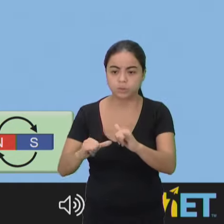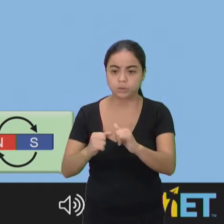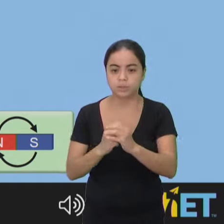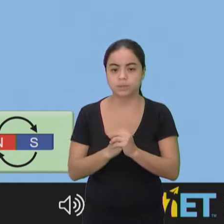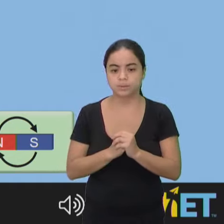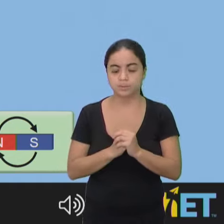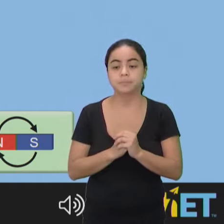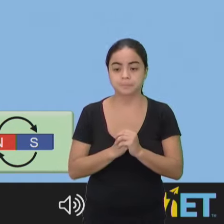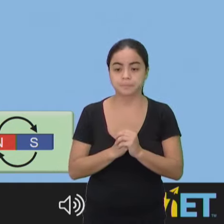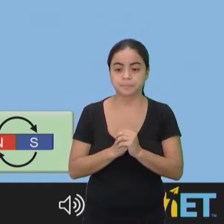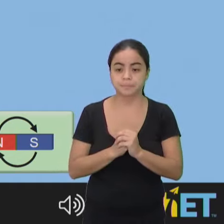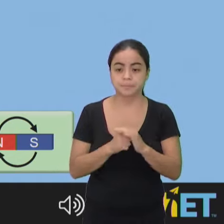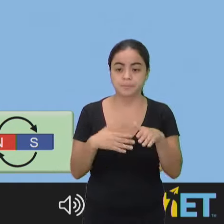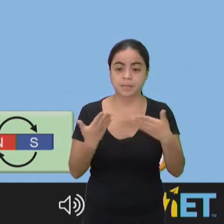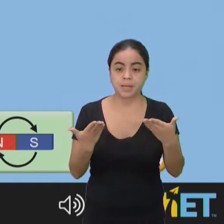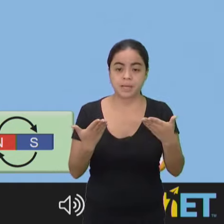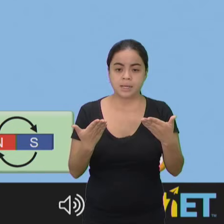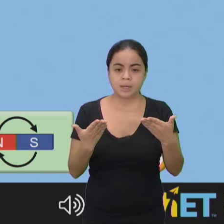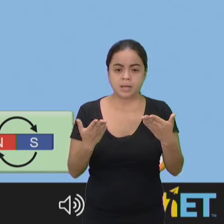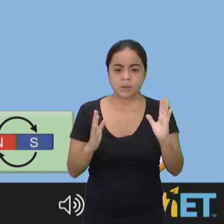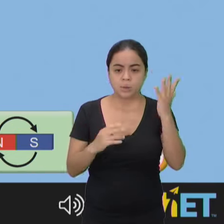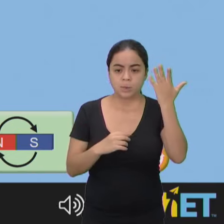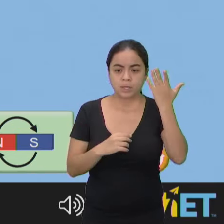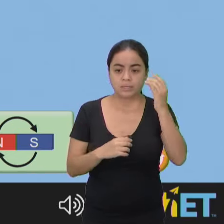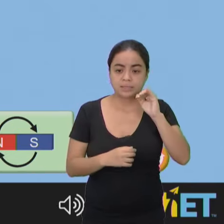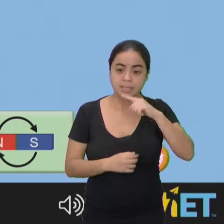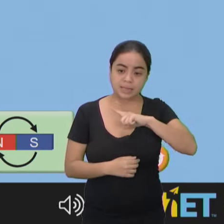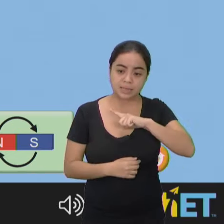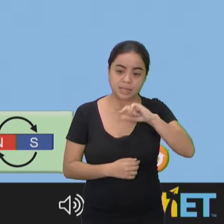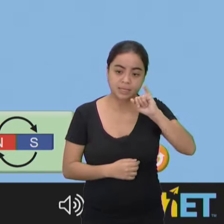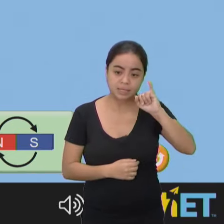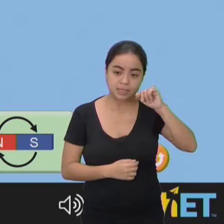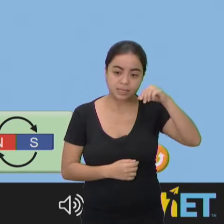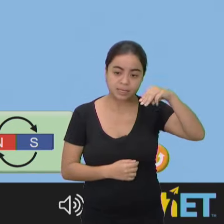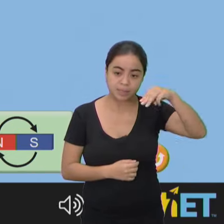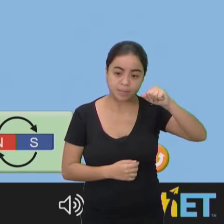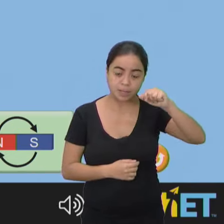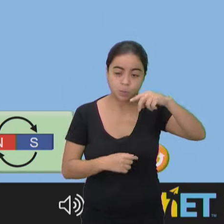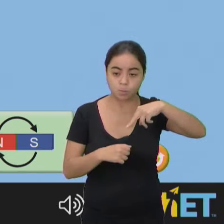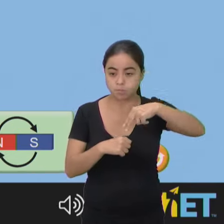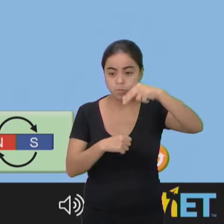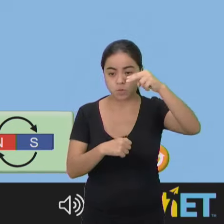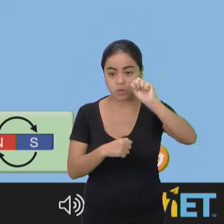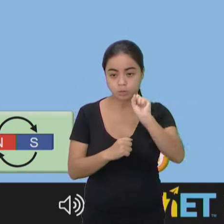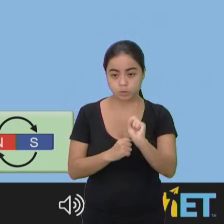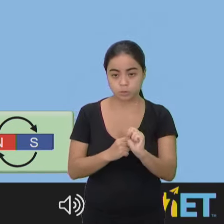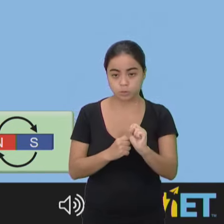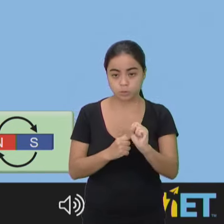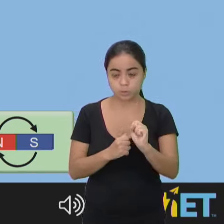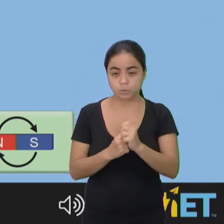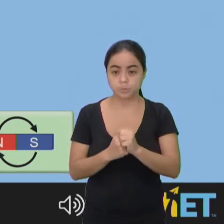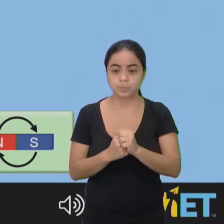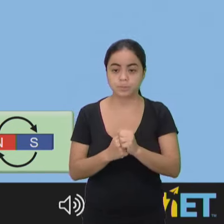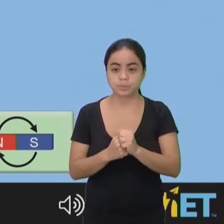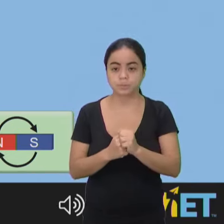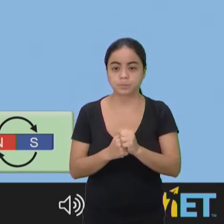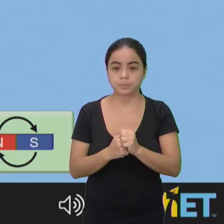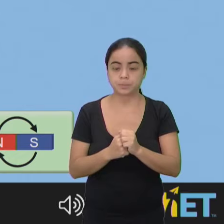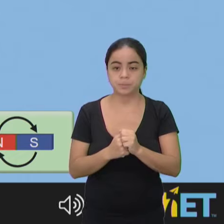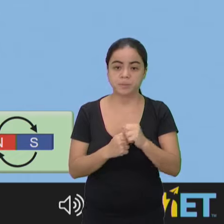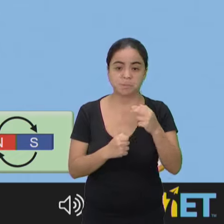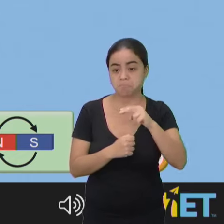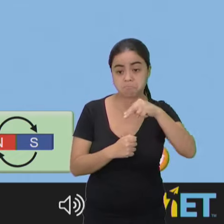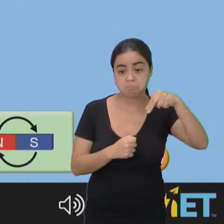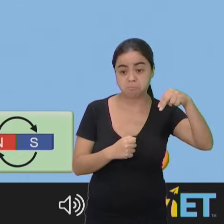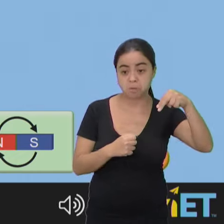Propensa. Então, o que acontece? Aqui nós temos um ímã, polo norte e polo sul, essa barrinha vermelha com esse azul.